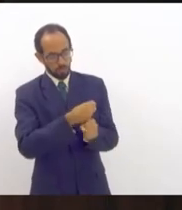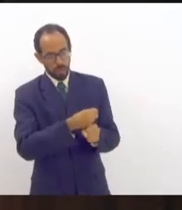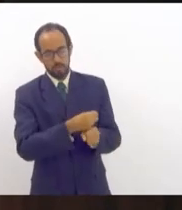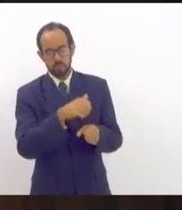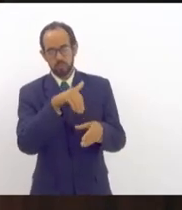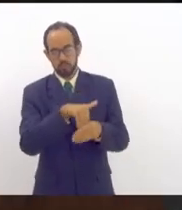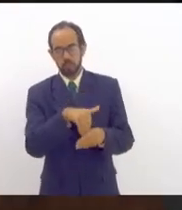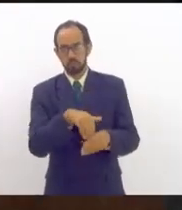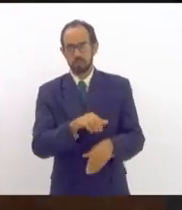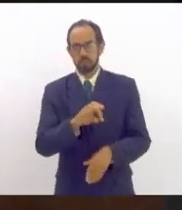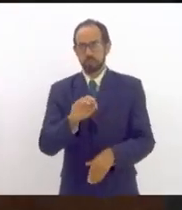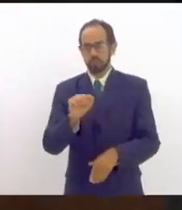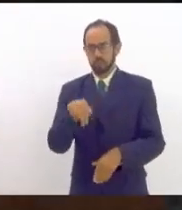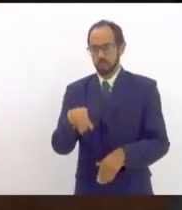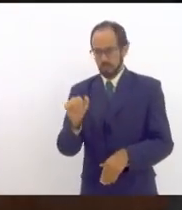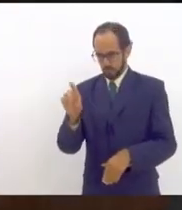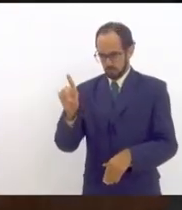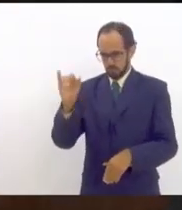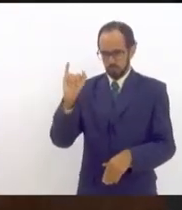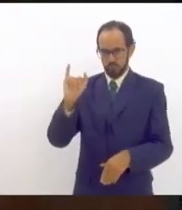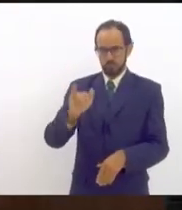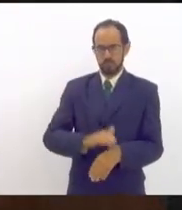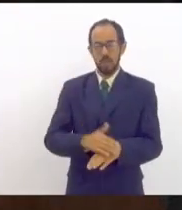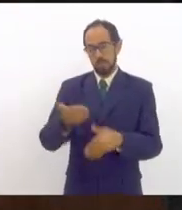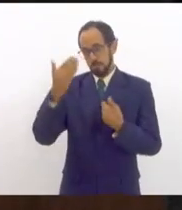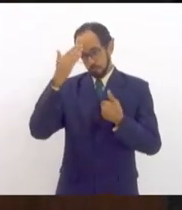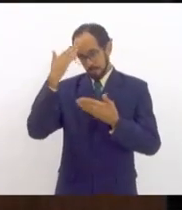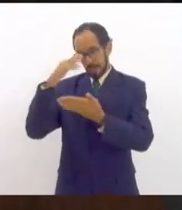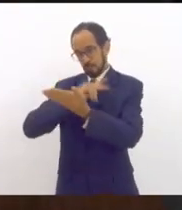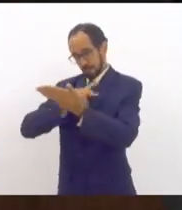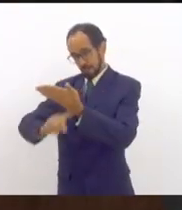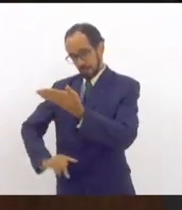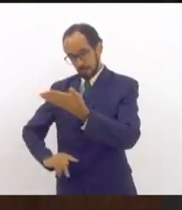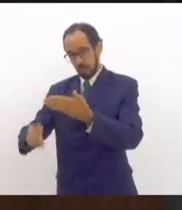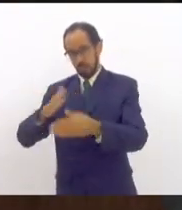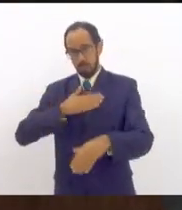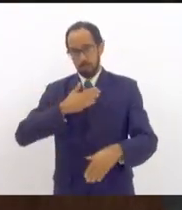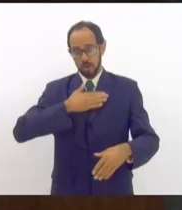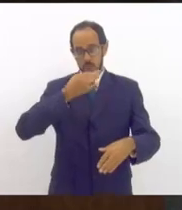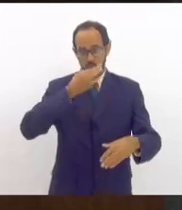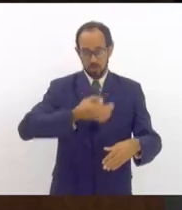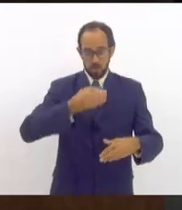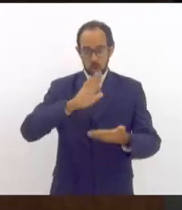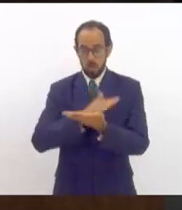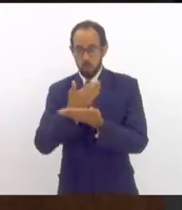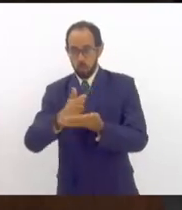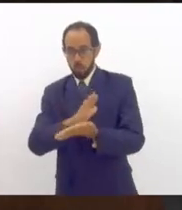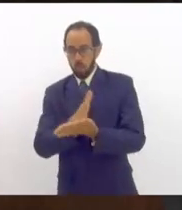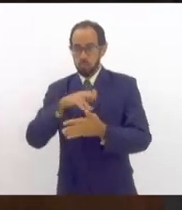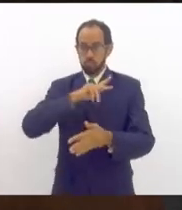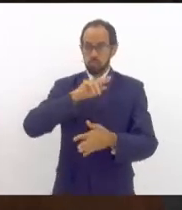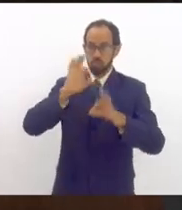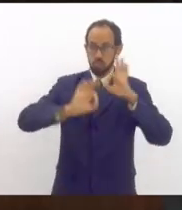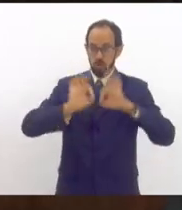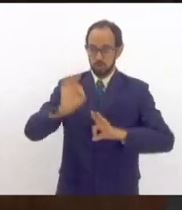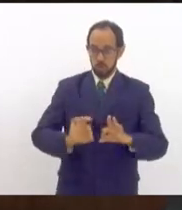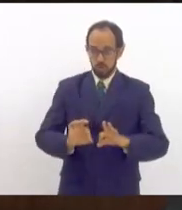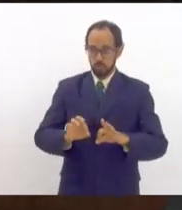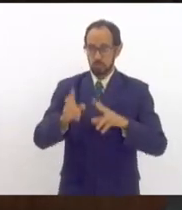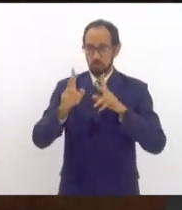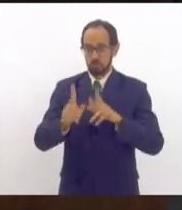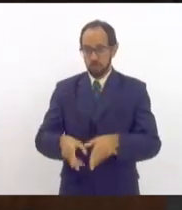Tandy Obrigado Presidente é só para dizer que na minha visão alguns projetos embora tenham